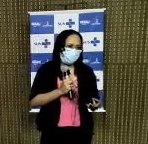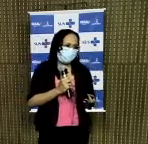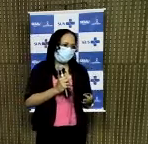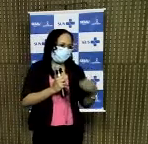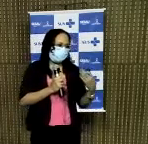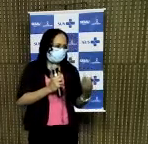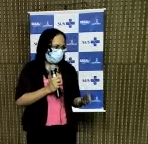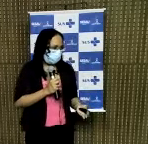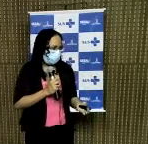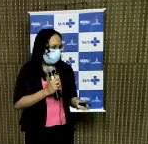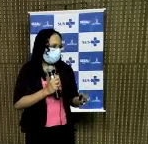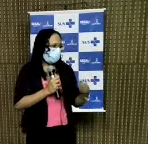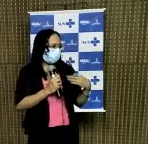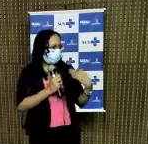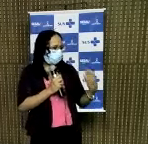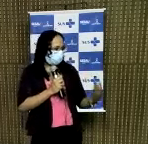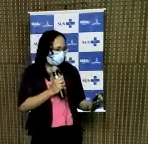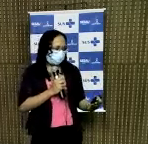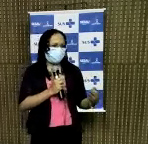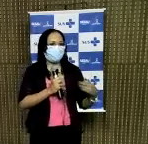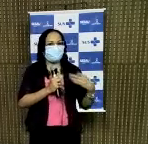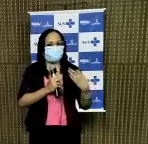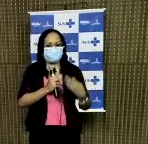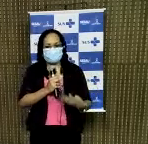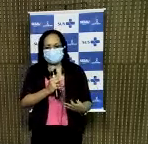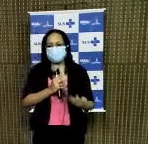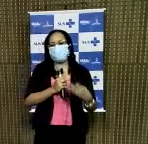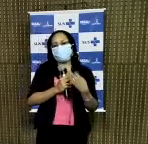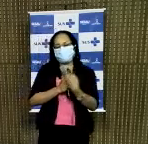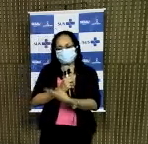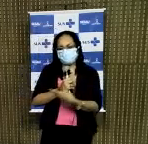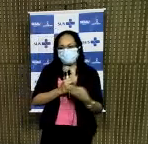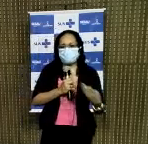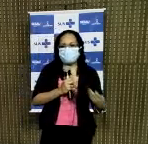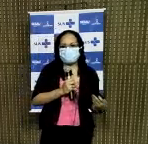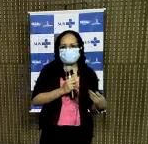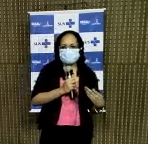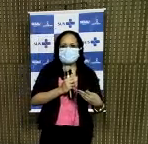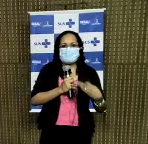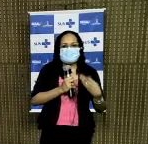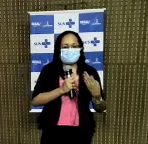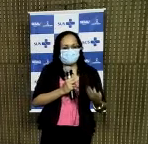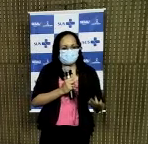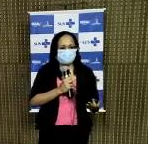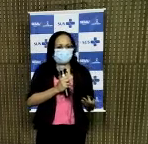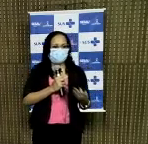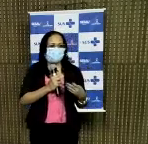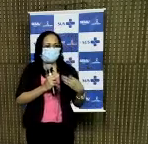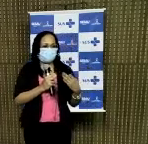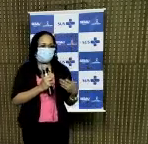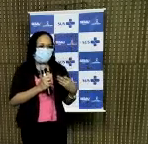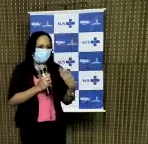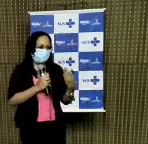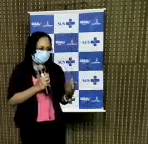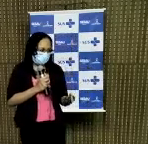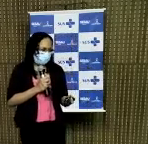busca ativa dessas gestantes, né, para realizar esse acompanhamento, estabelecer um vínculo. Mais para frente, a Lucinéia vai falar a respeito do